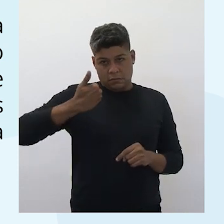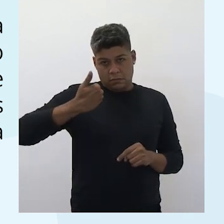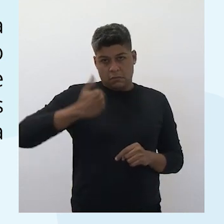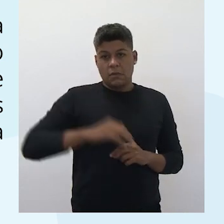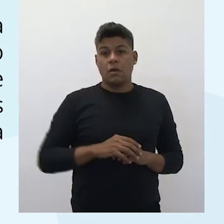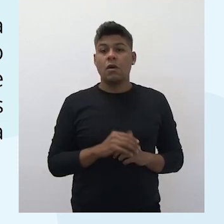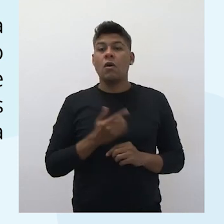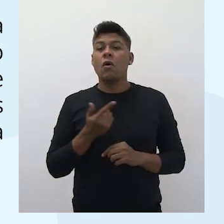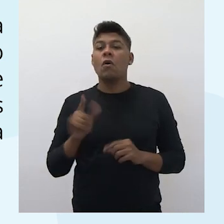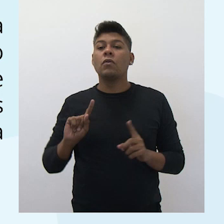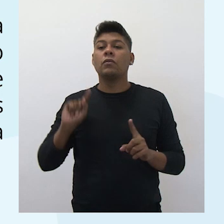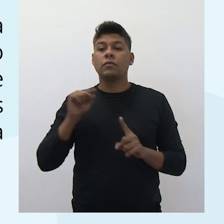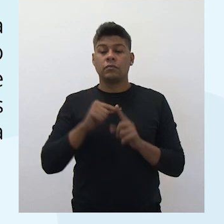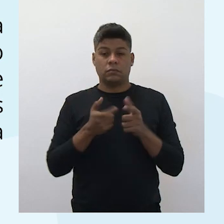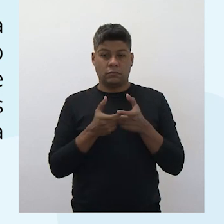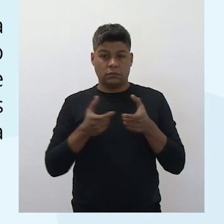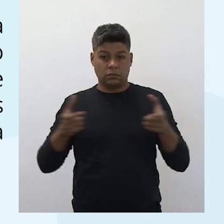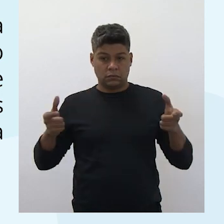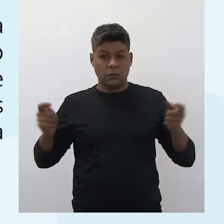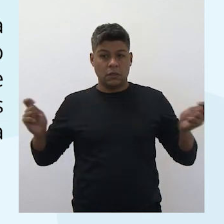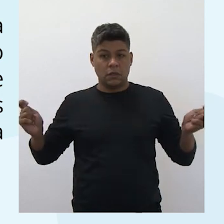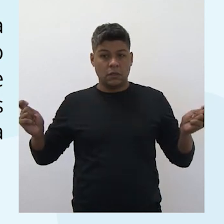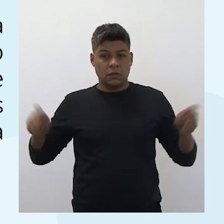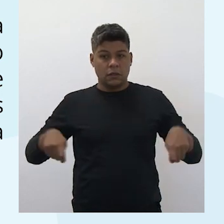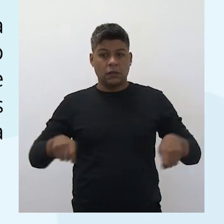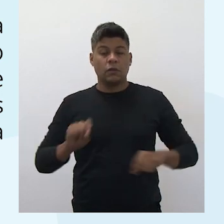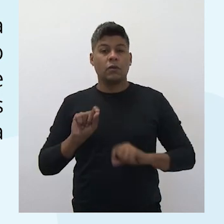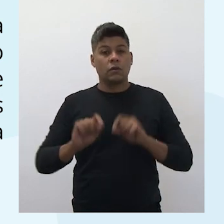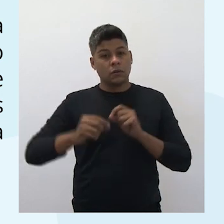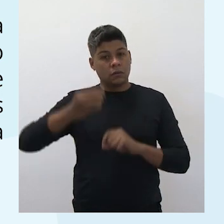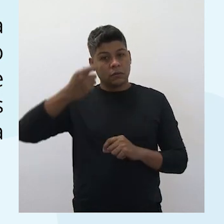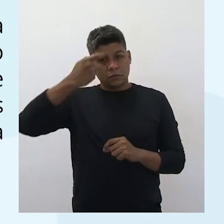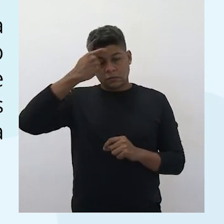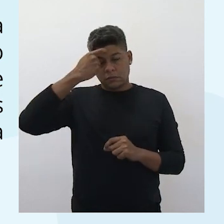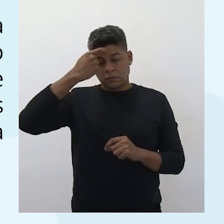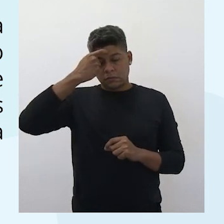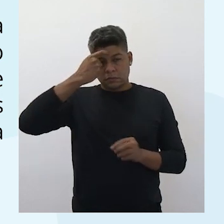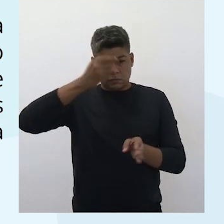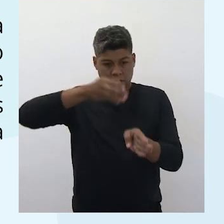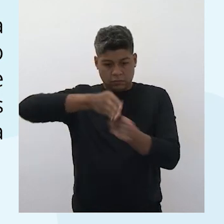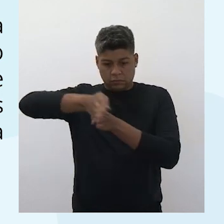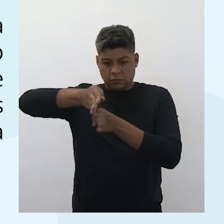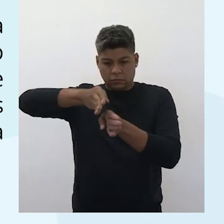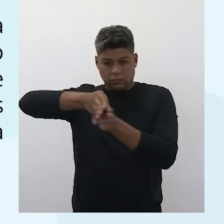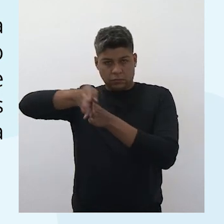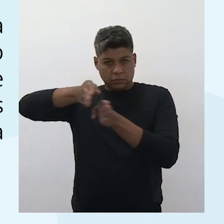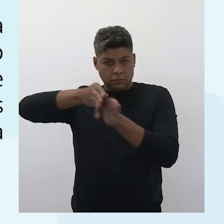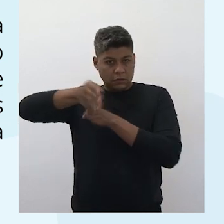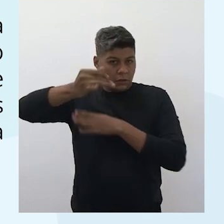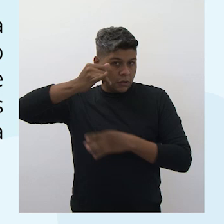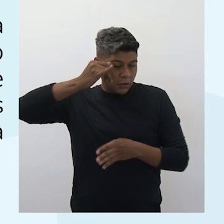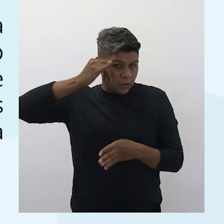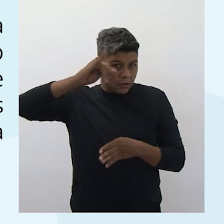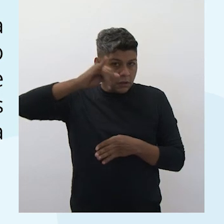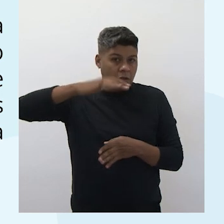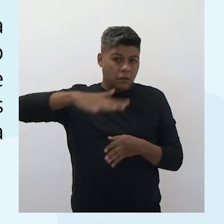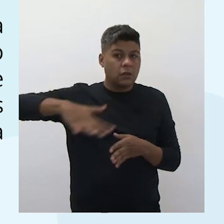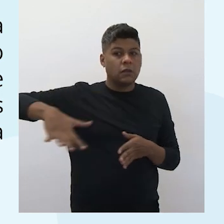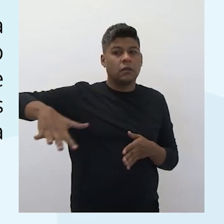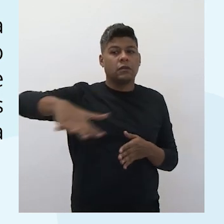O outro objetivo é ampliar possibilidades de conscientização acerca da preservação do meio